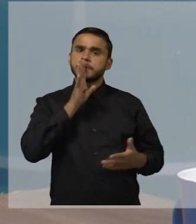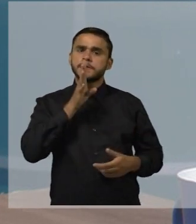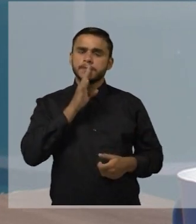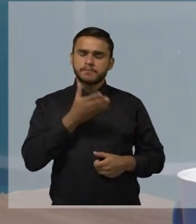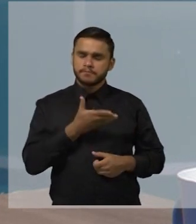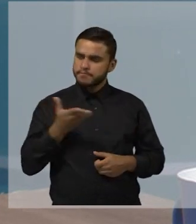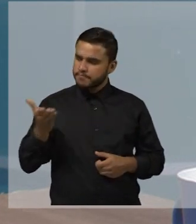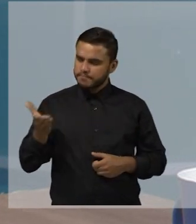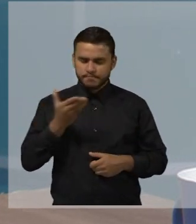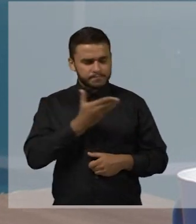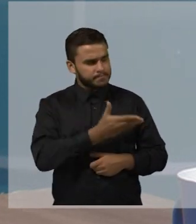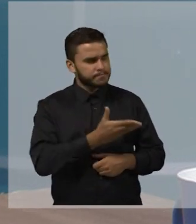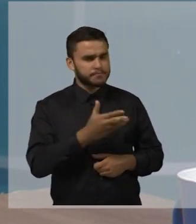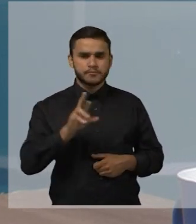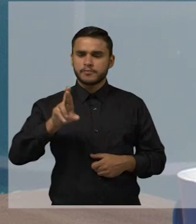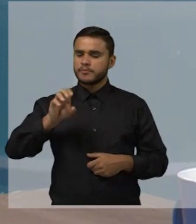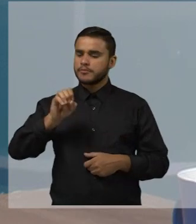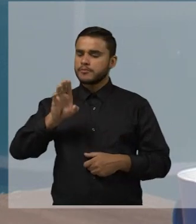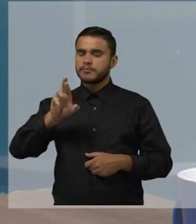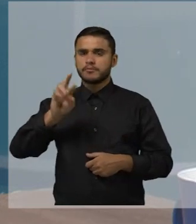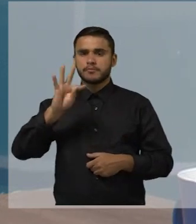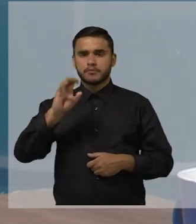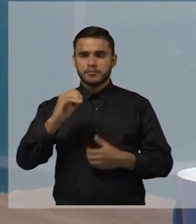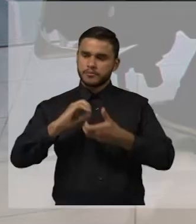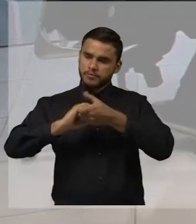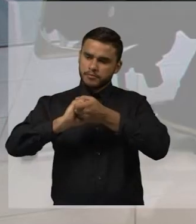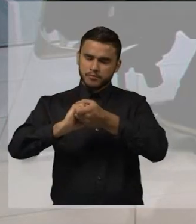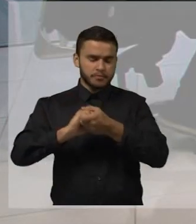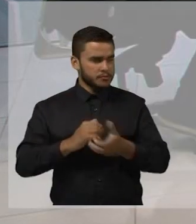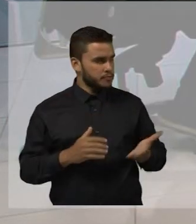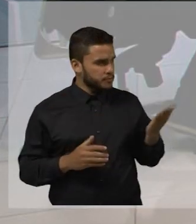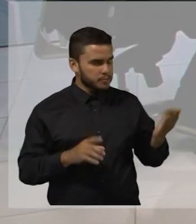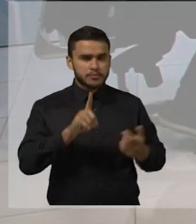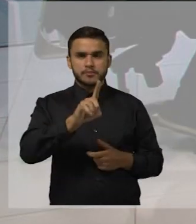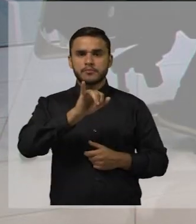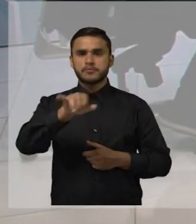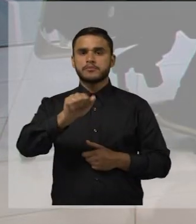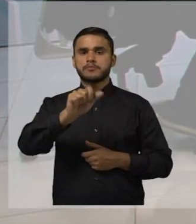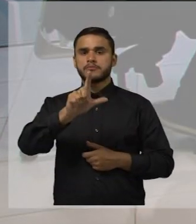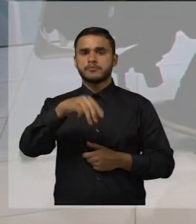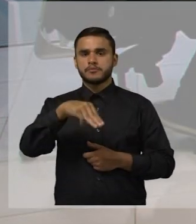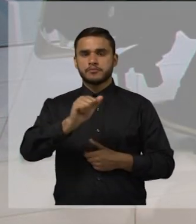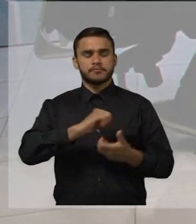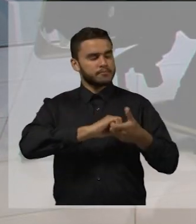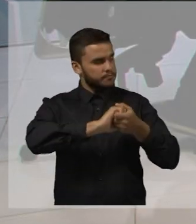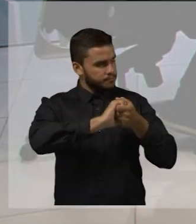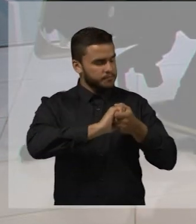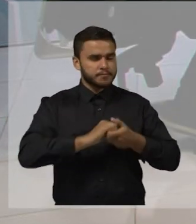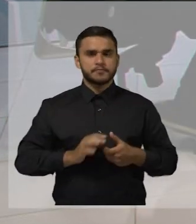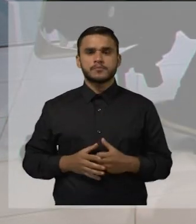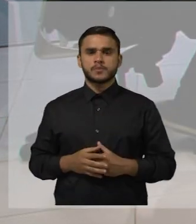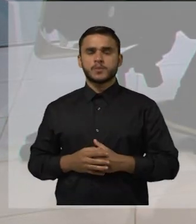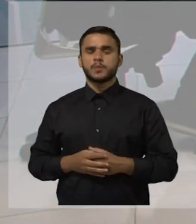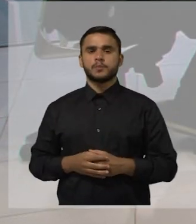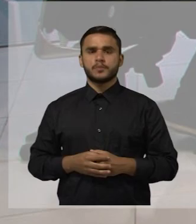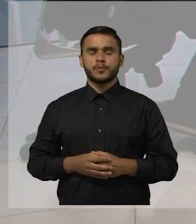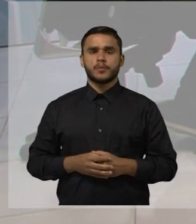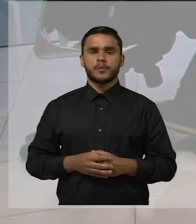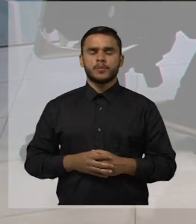conhecidas, amigas do Dr. Roberto e do Dr. Djalma. Na